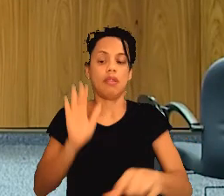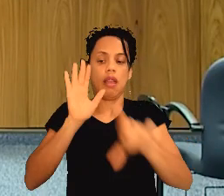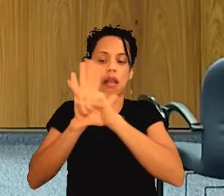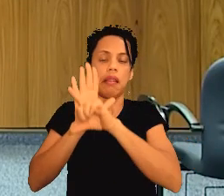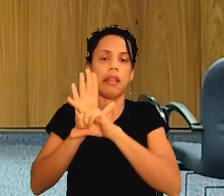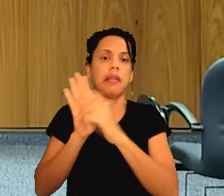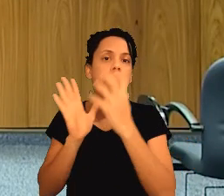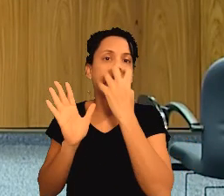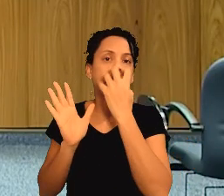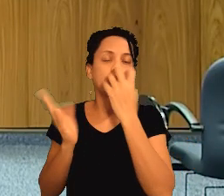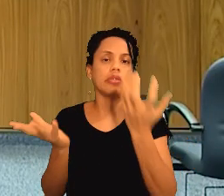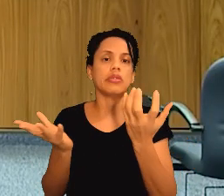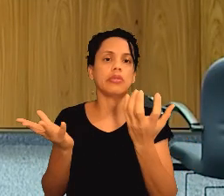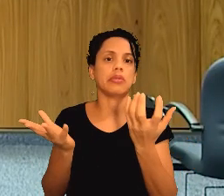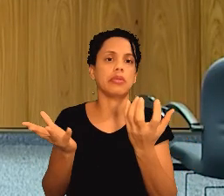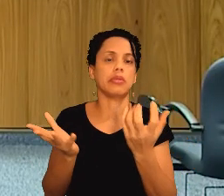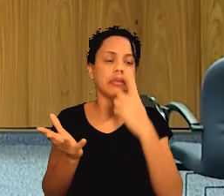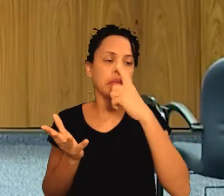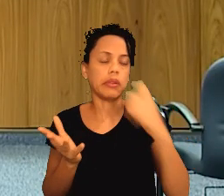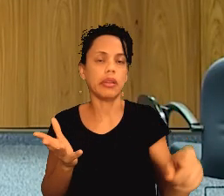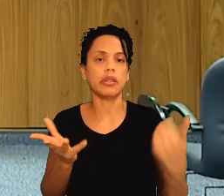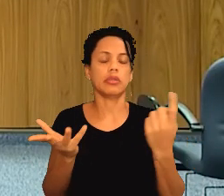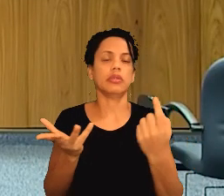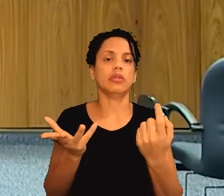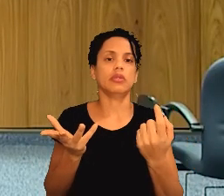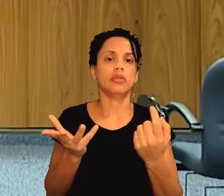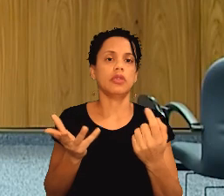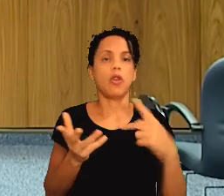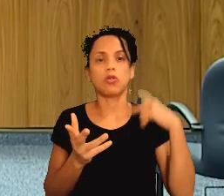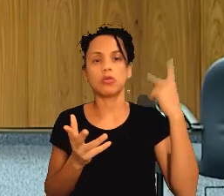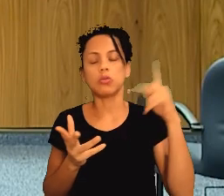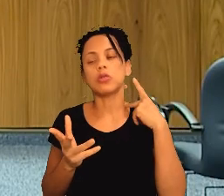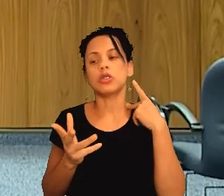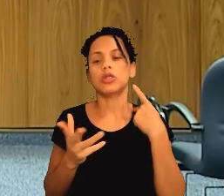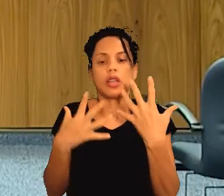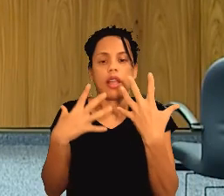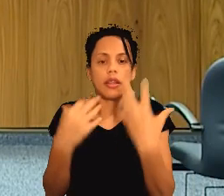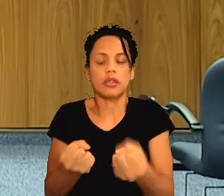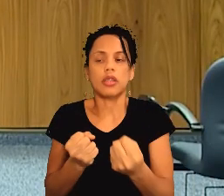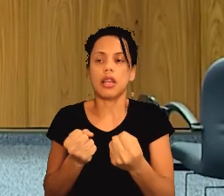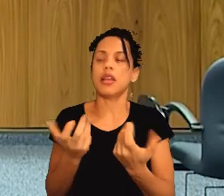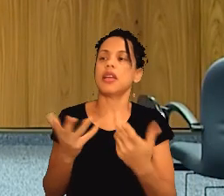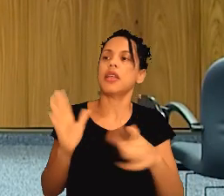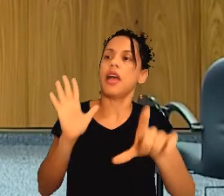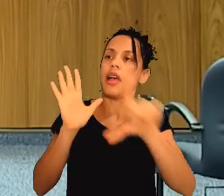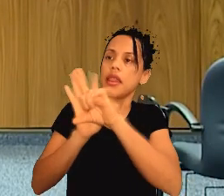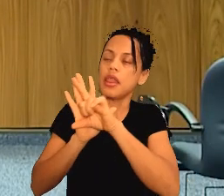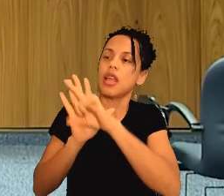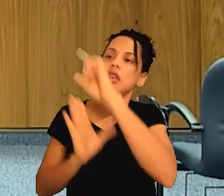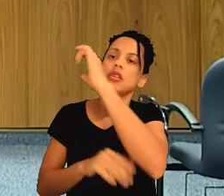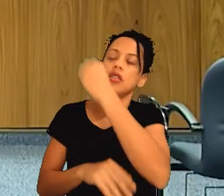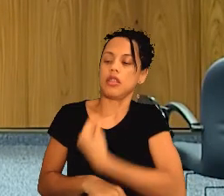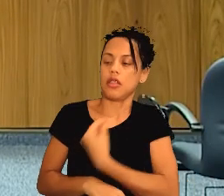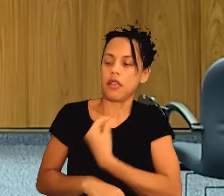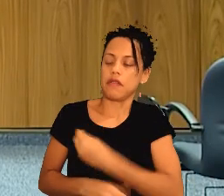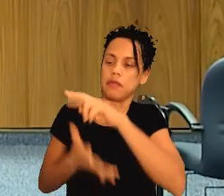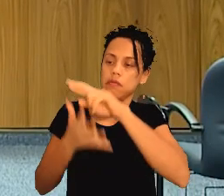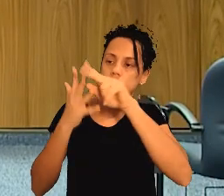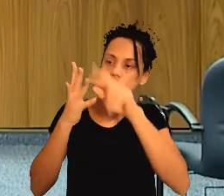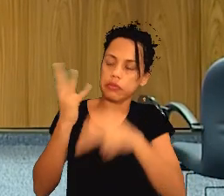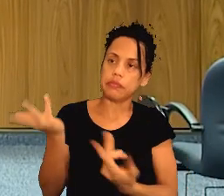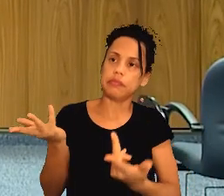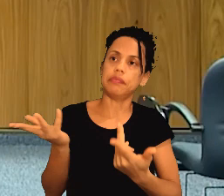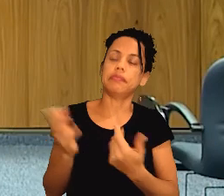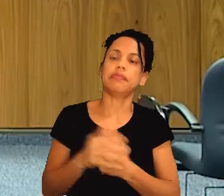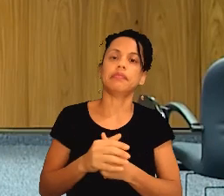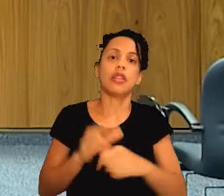para cachorro, bosque, água e lixo. Os políticos apreciam e apoiam a lei da biodiversidade, a lei do uso do